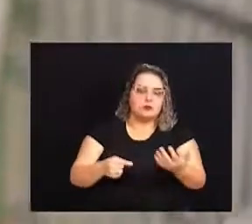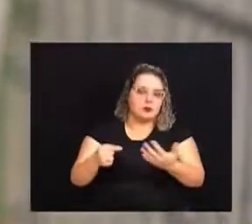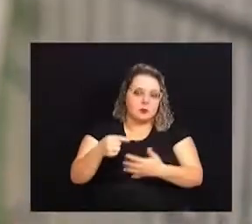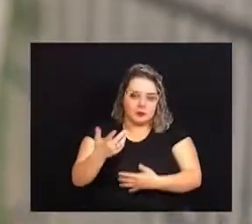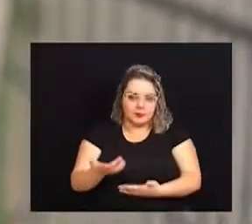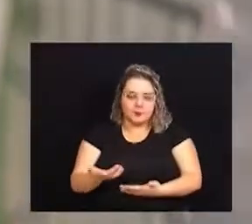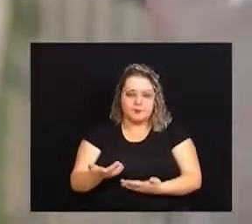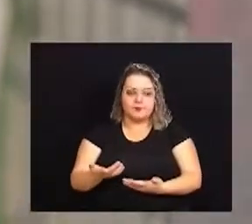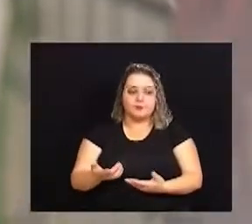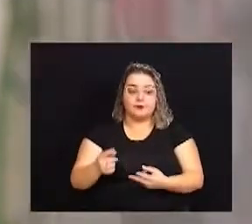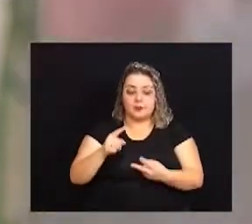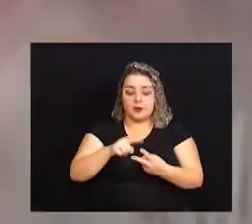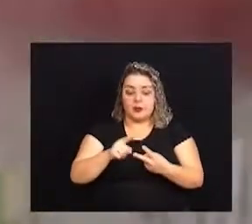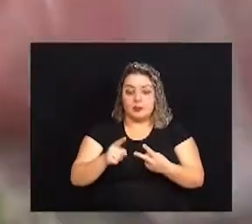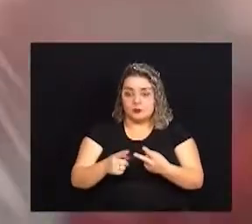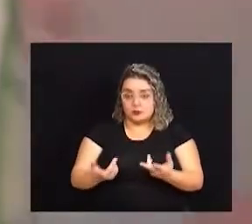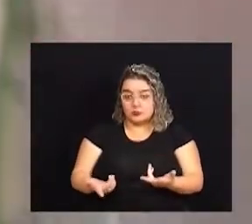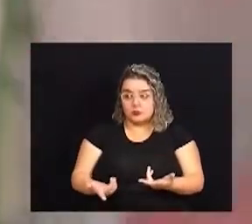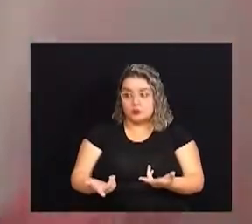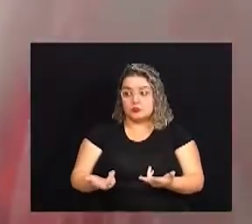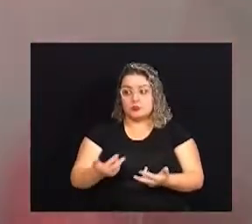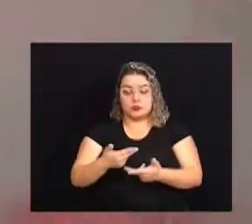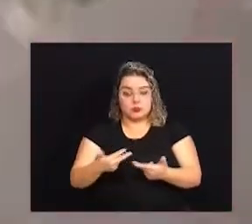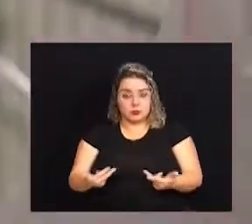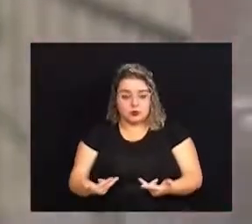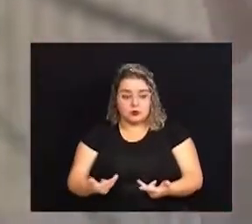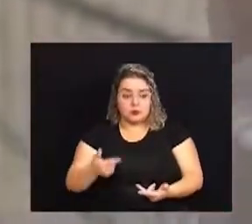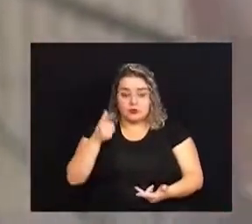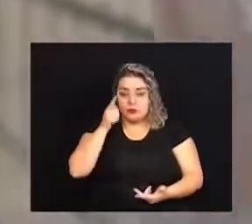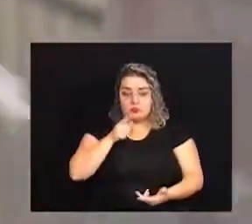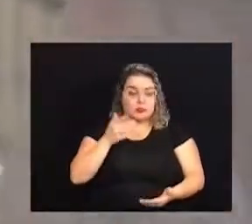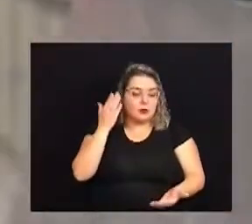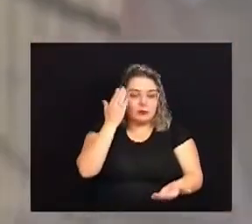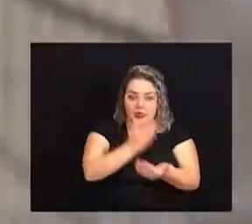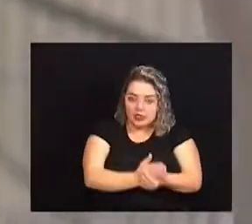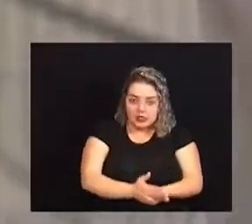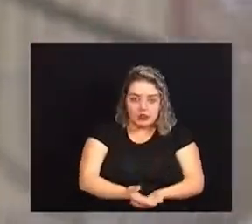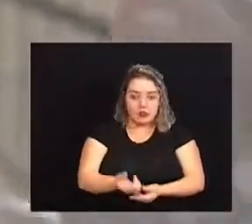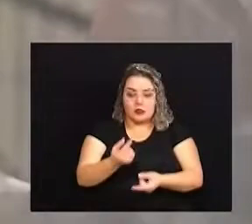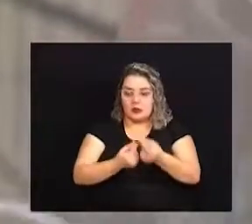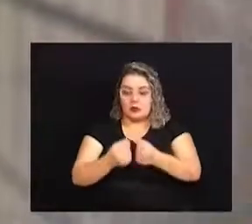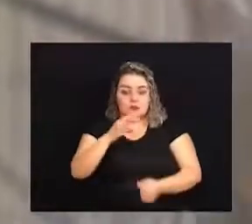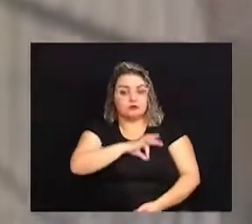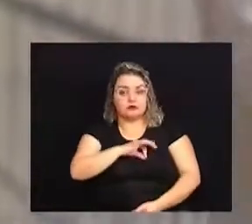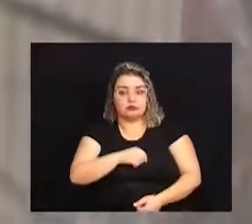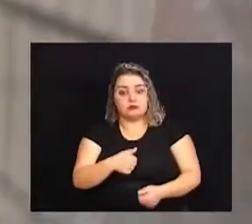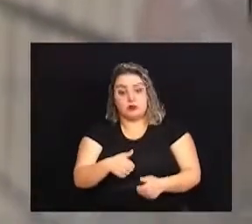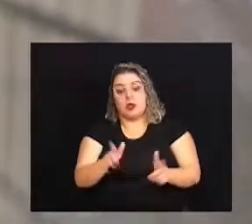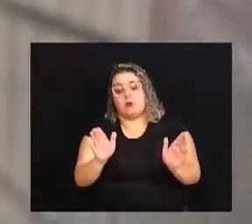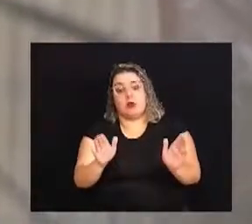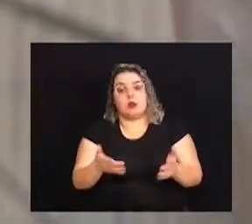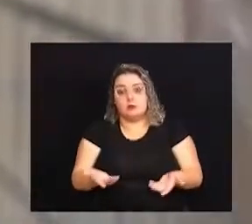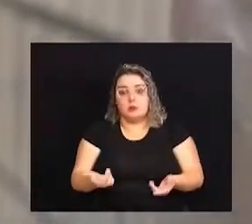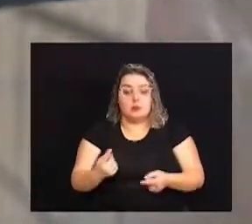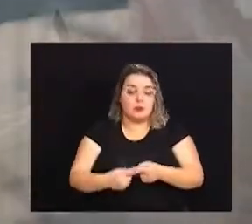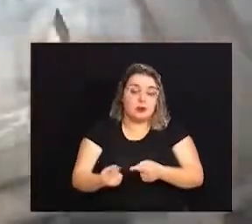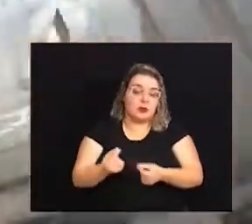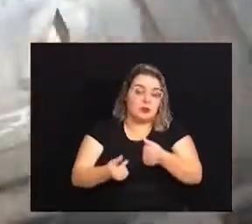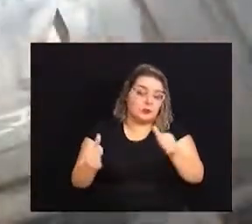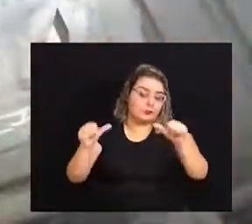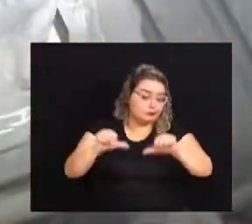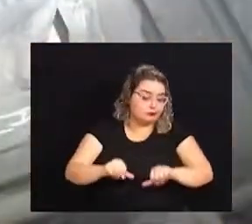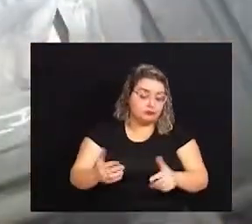etc. Então, são coisas que o preço sobe, você não consegue cortar, a tua renda não sobe, porque a economia está